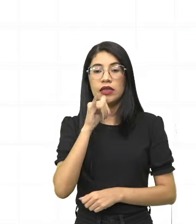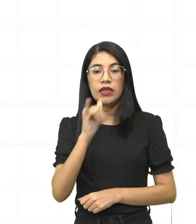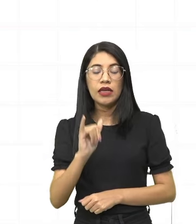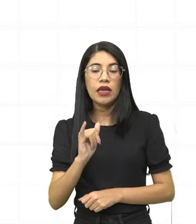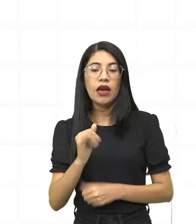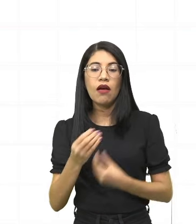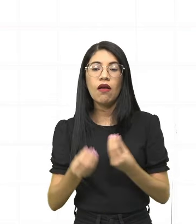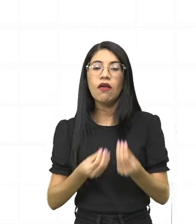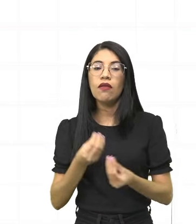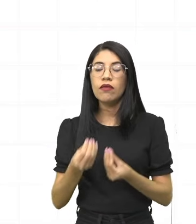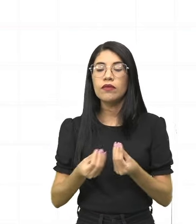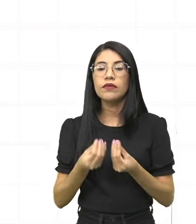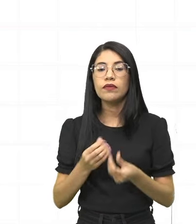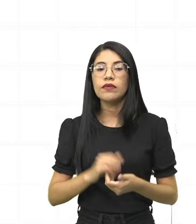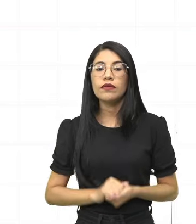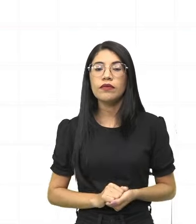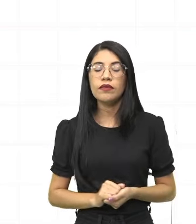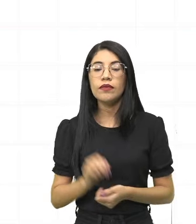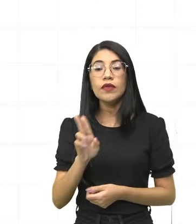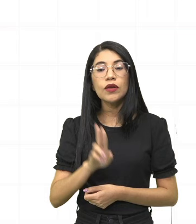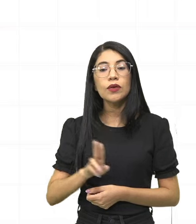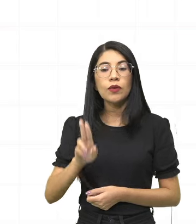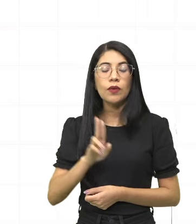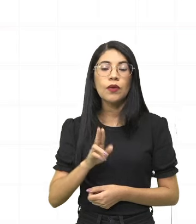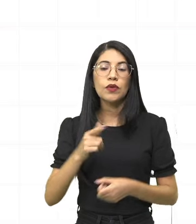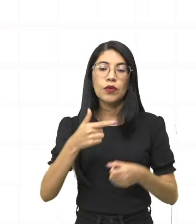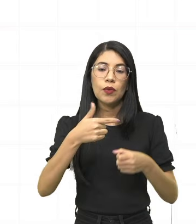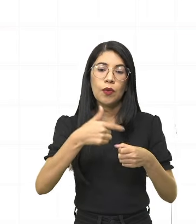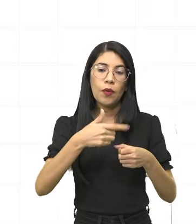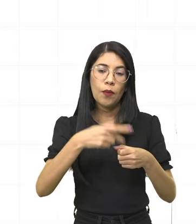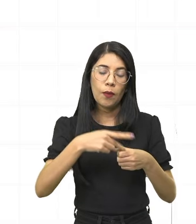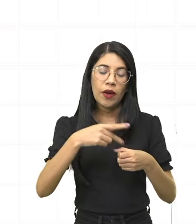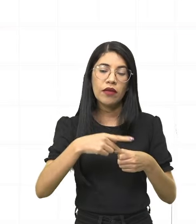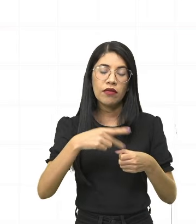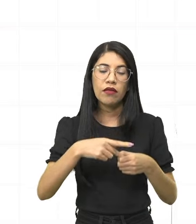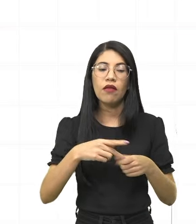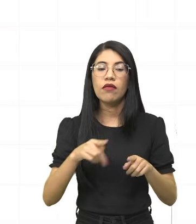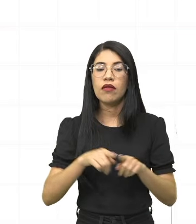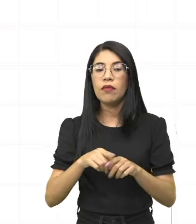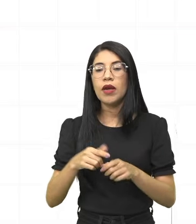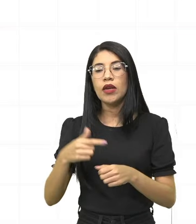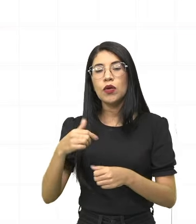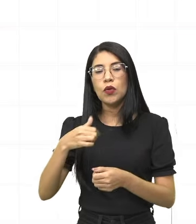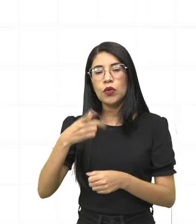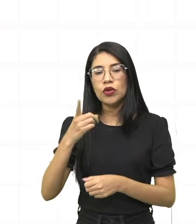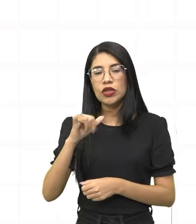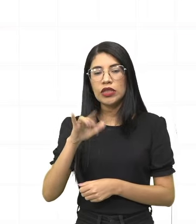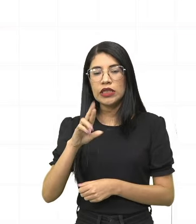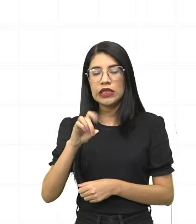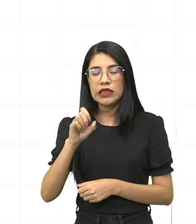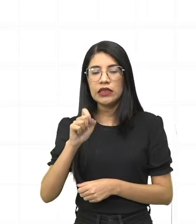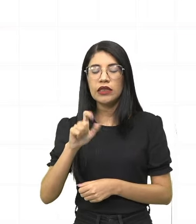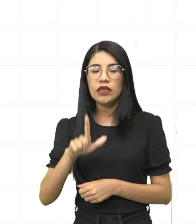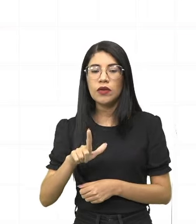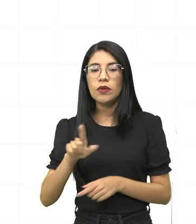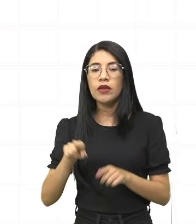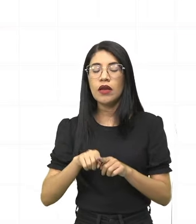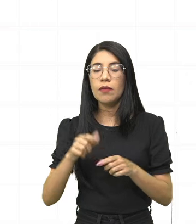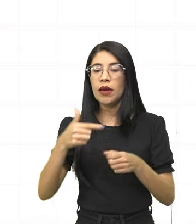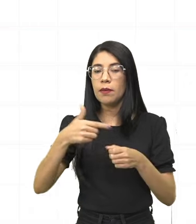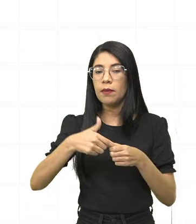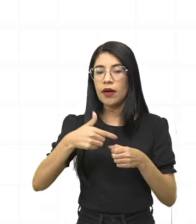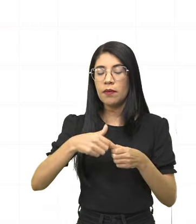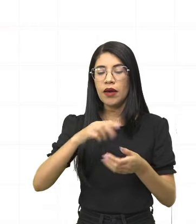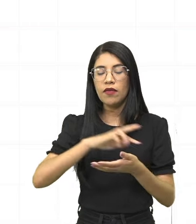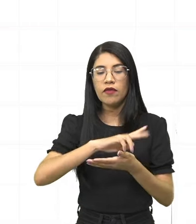elétrica que vai ser baseado na utilização de petróleo, do óleo diesel e também do óleo combustível,